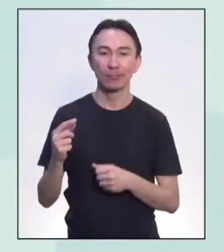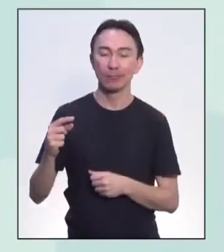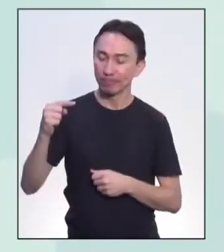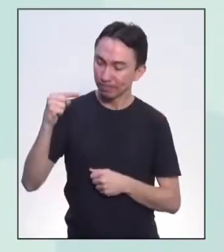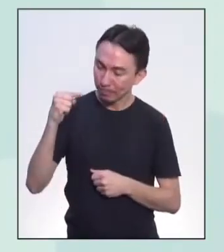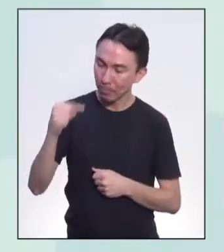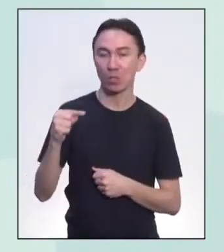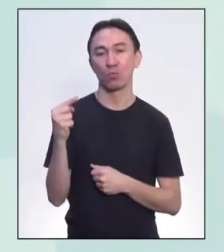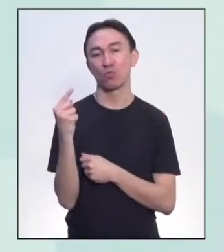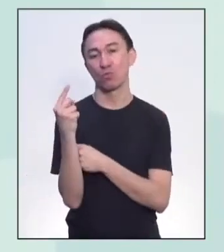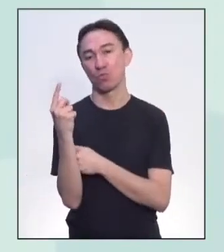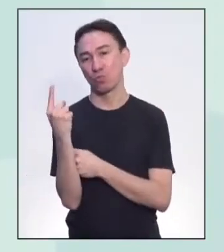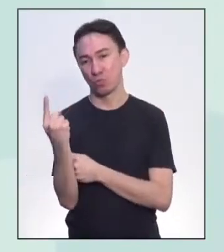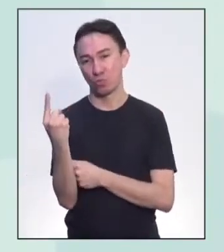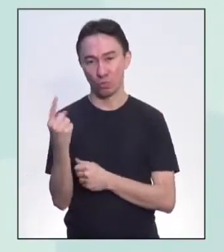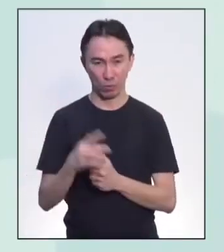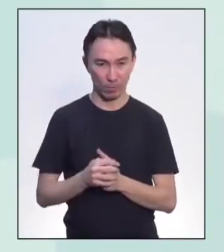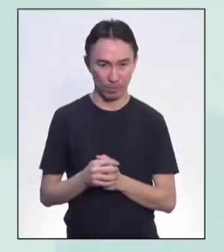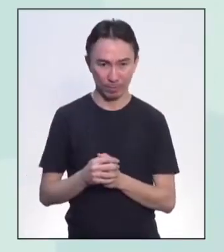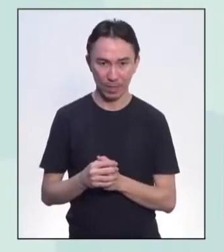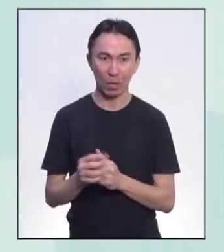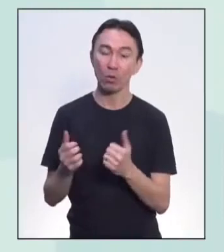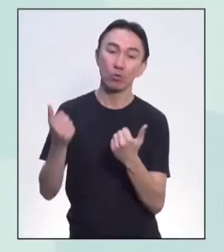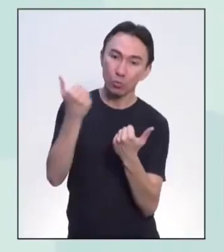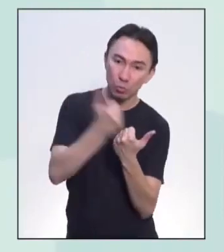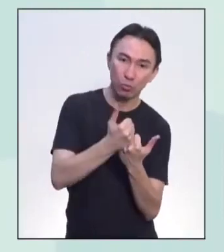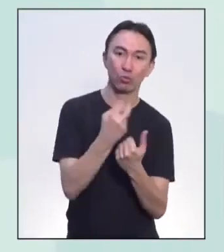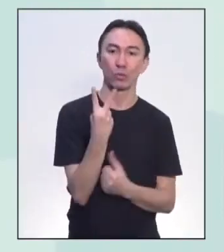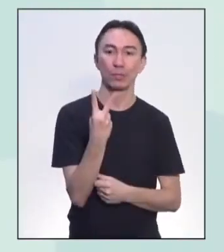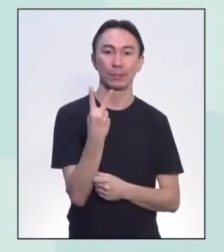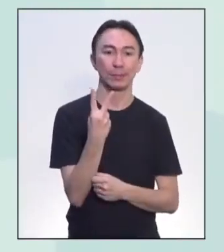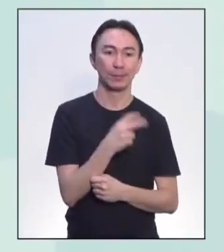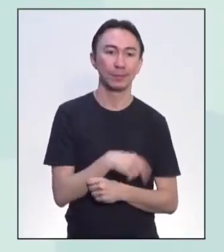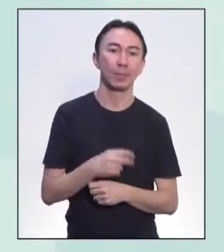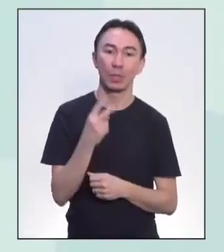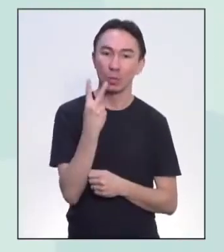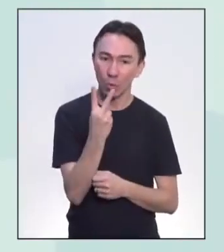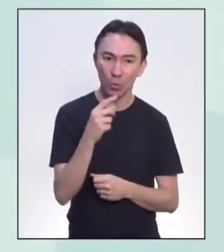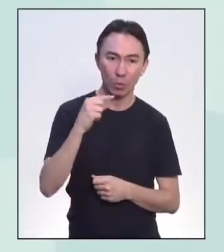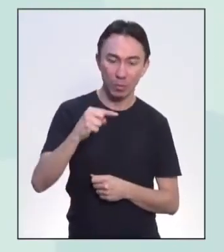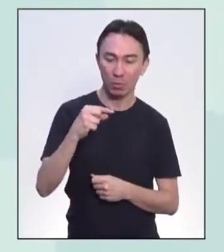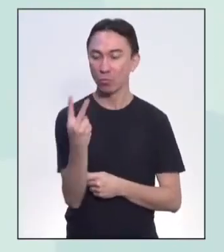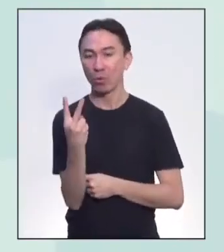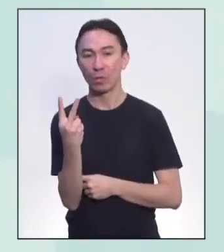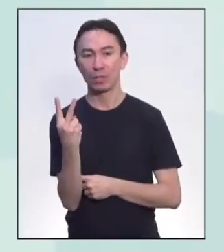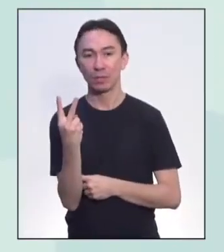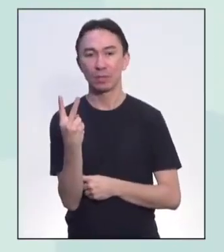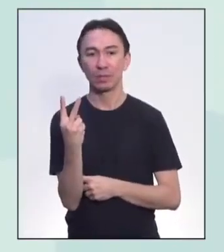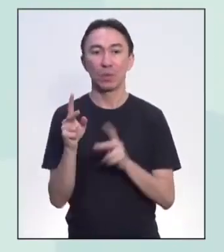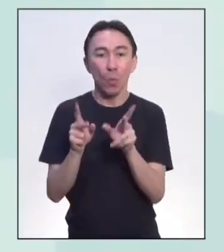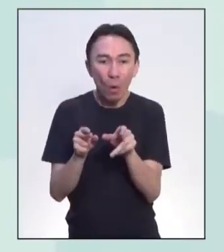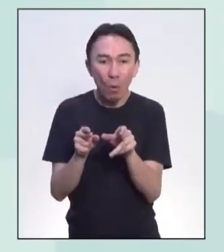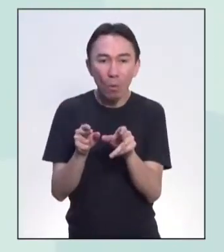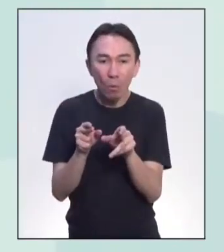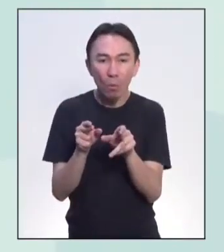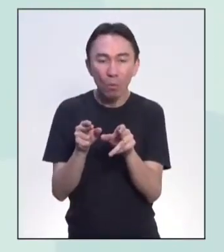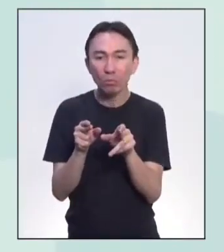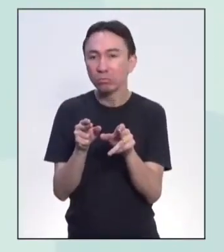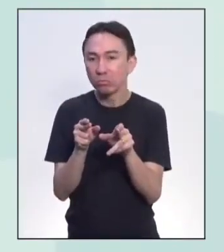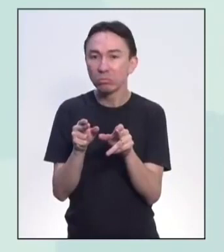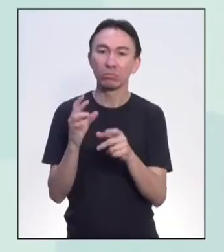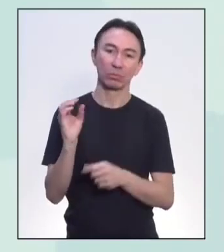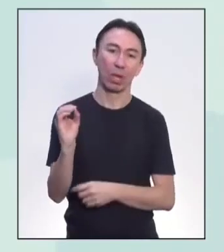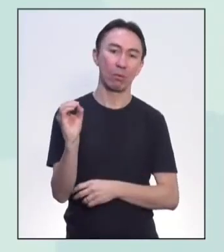fico devendo 1. Agora, substituindo o número 2. 2 menos 2 dá 2 menos